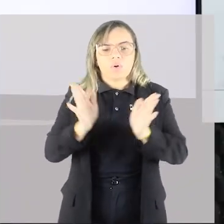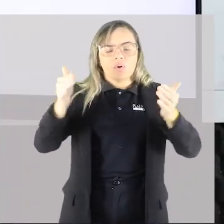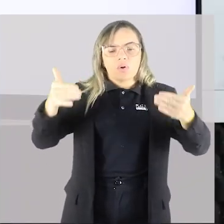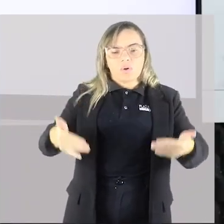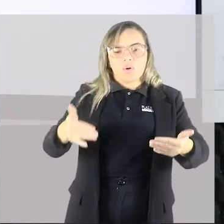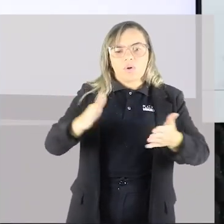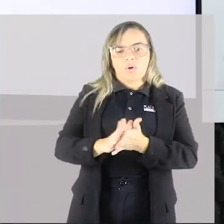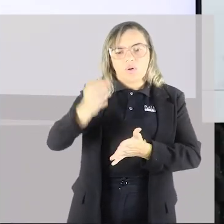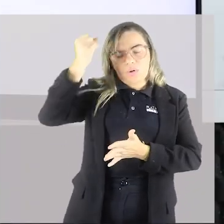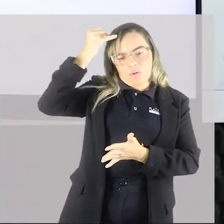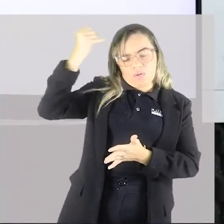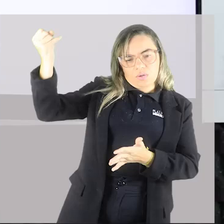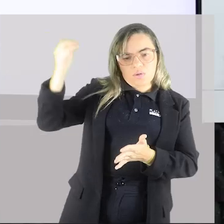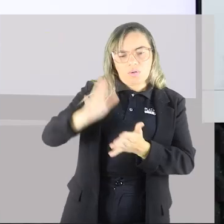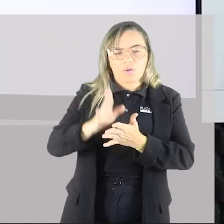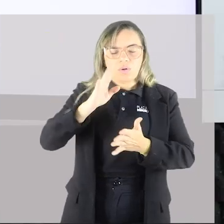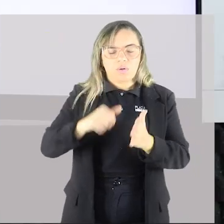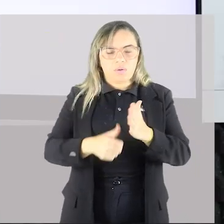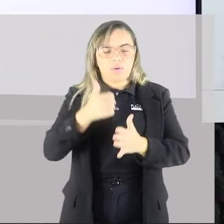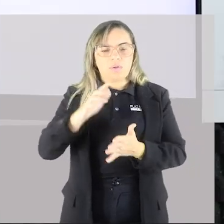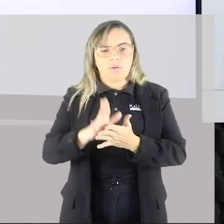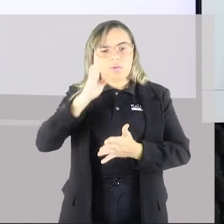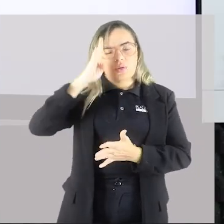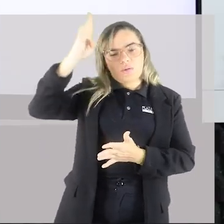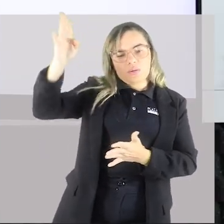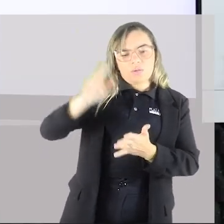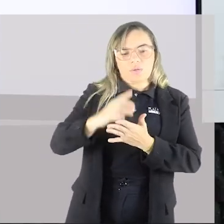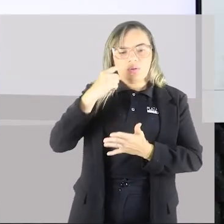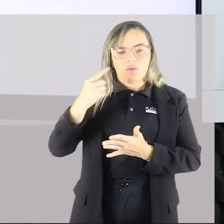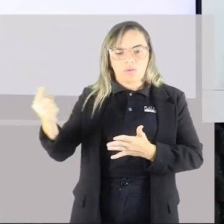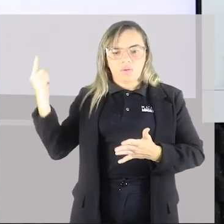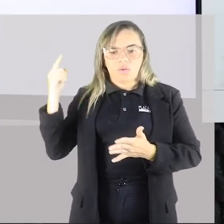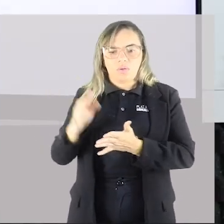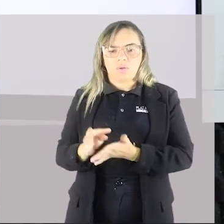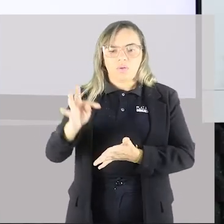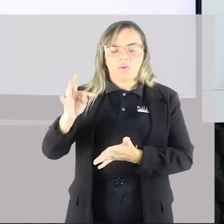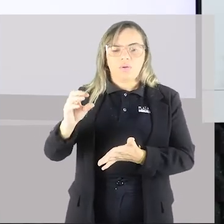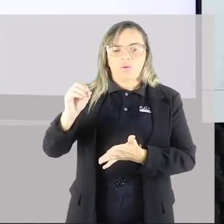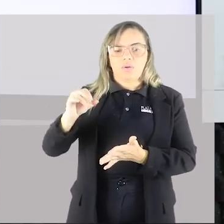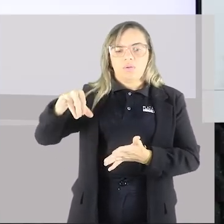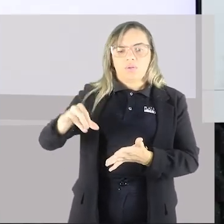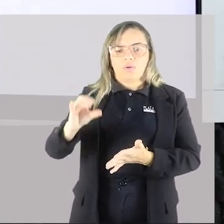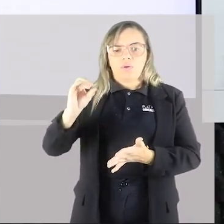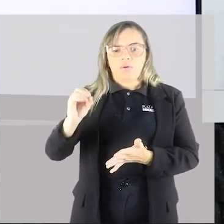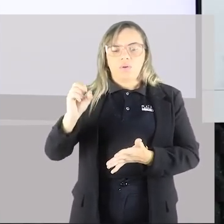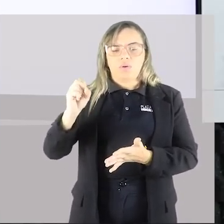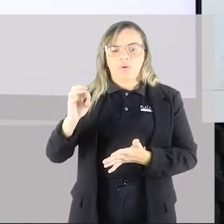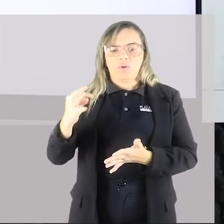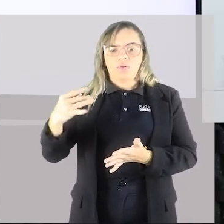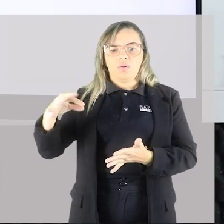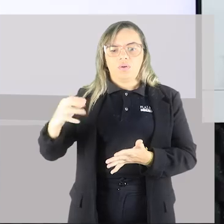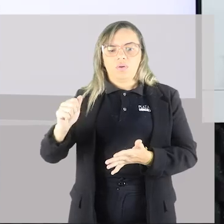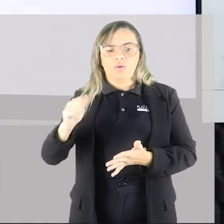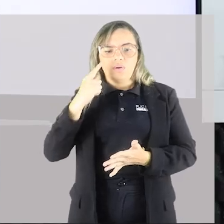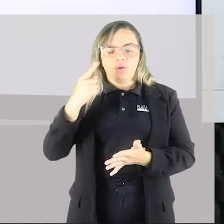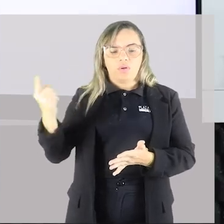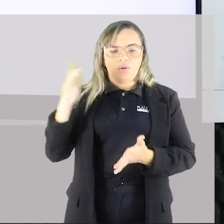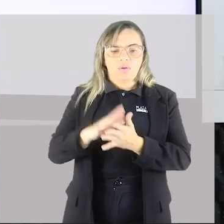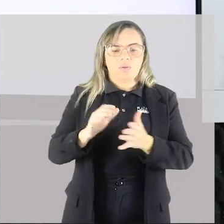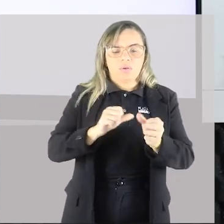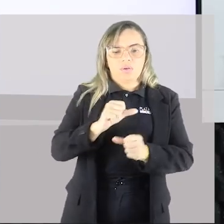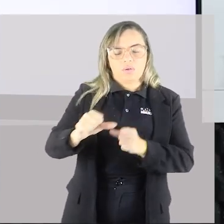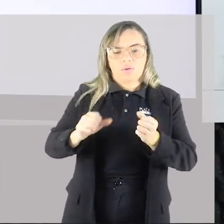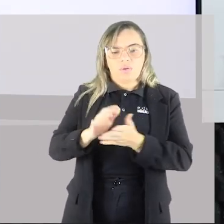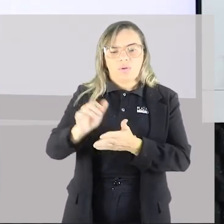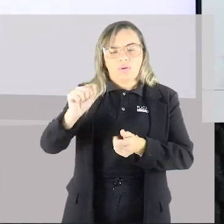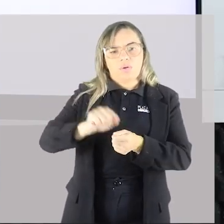como ideia primordial do toyotismo. Flexibilização do processo produtivo, da